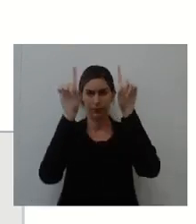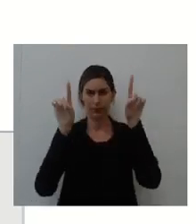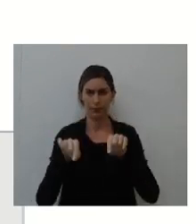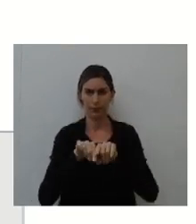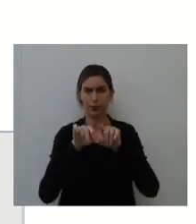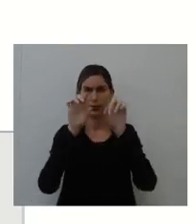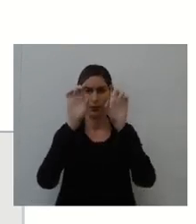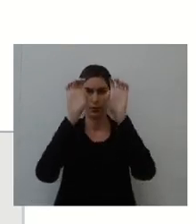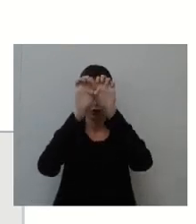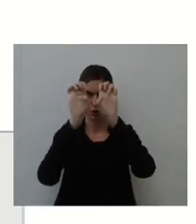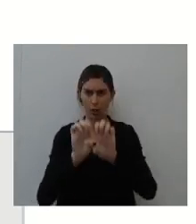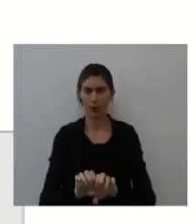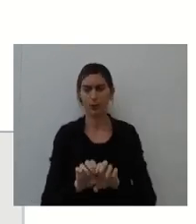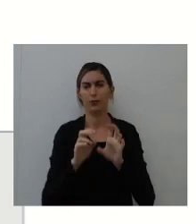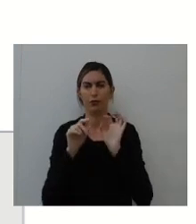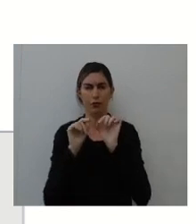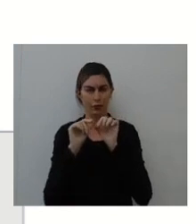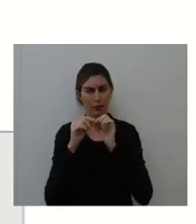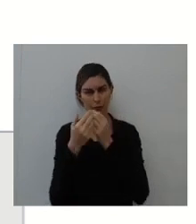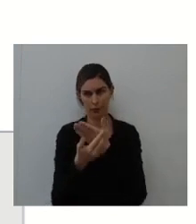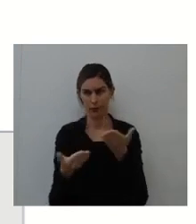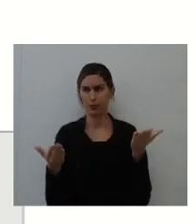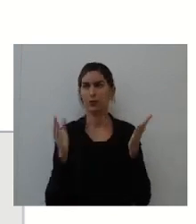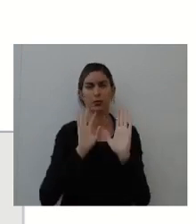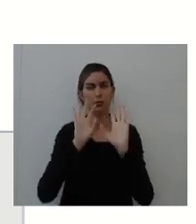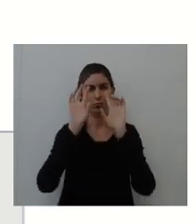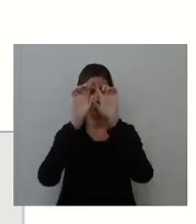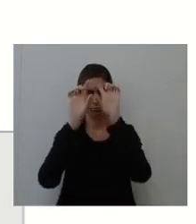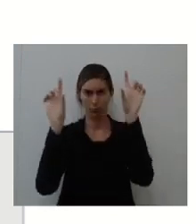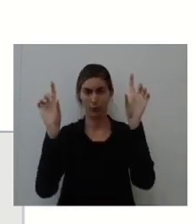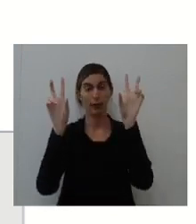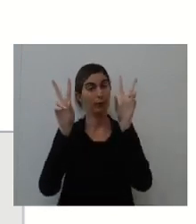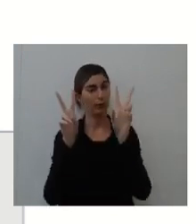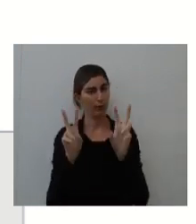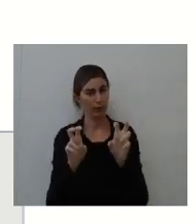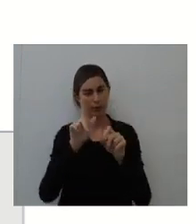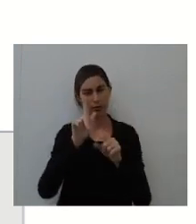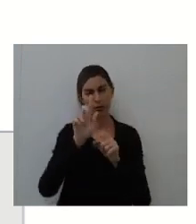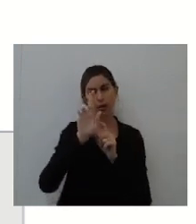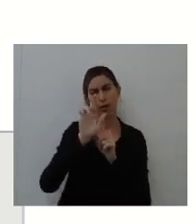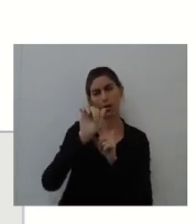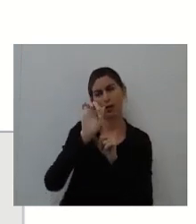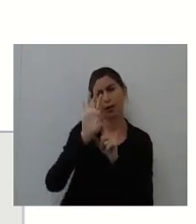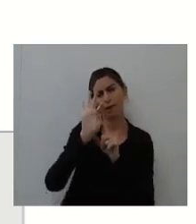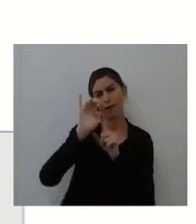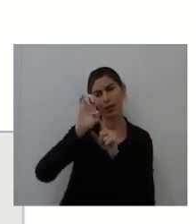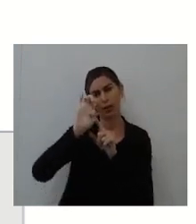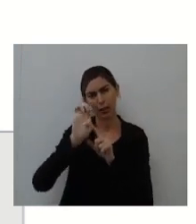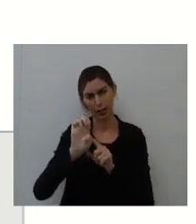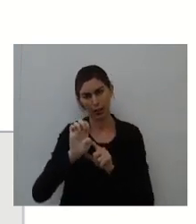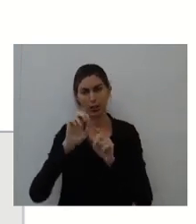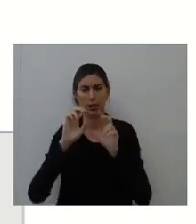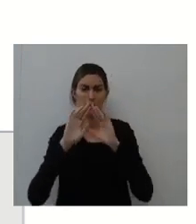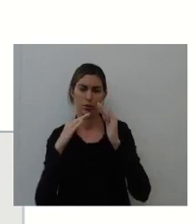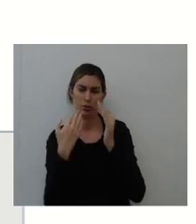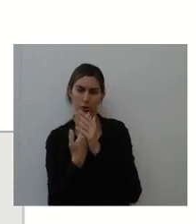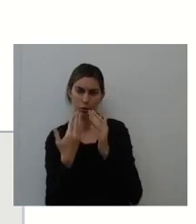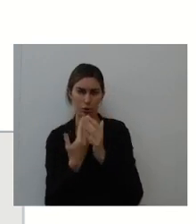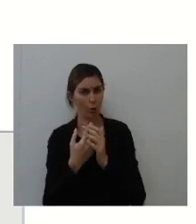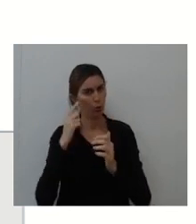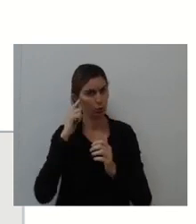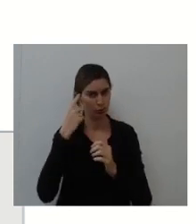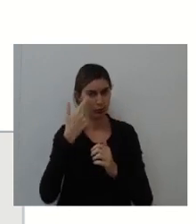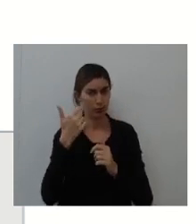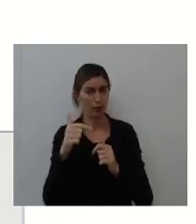para a notícia, fiz para vocês. O fato central está no título, grafite na escola. Não temos dúvida